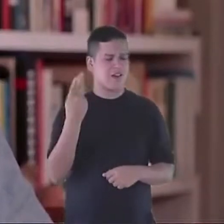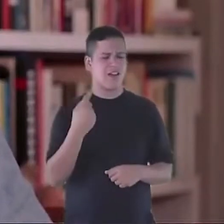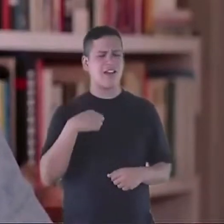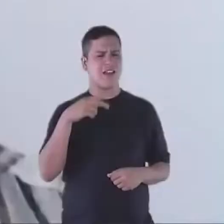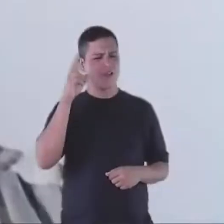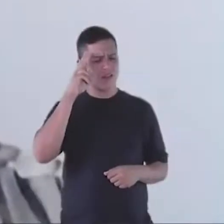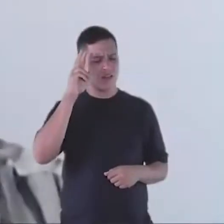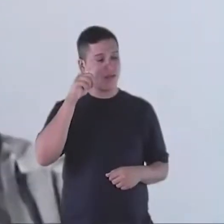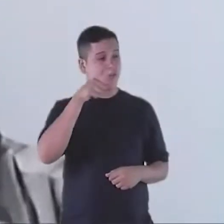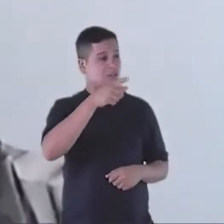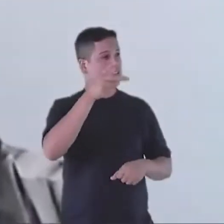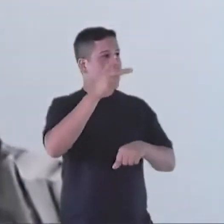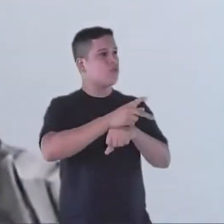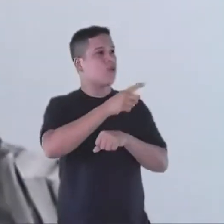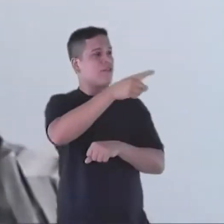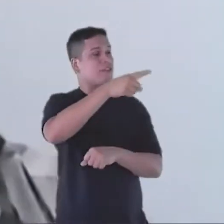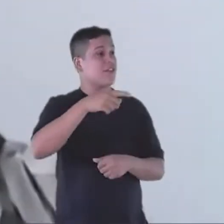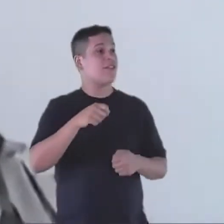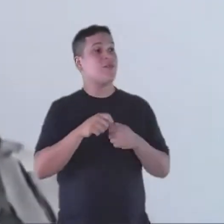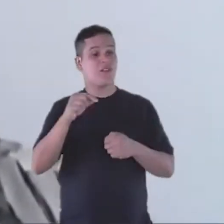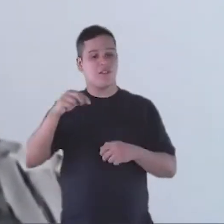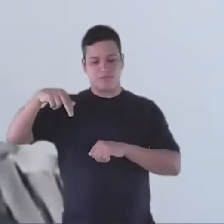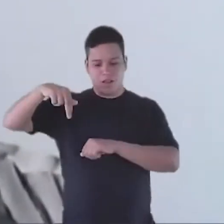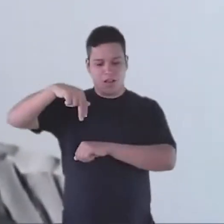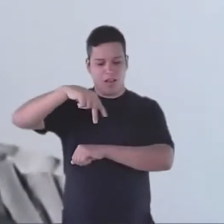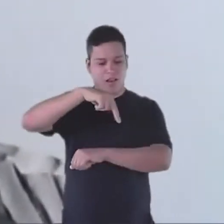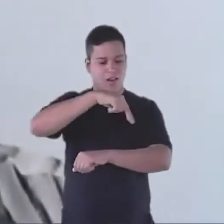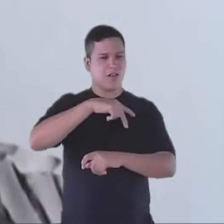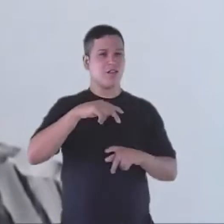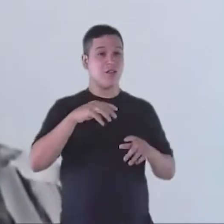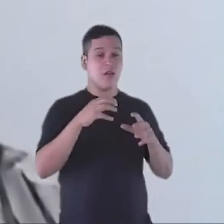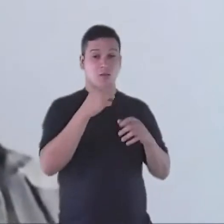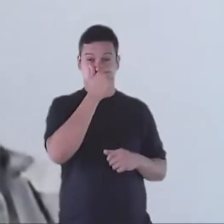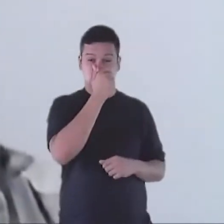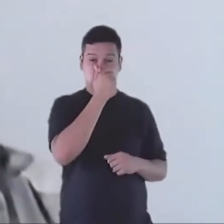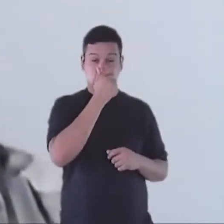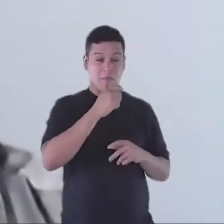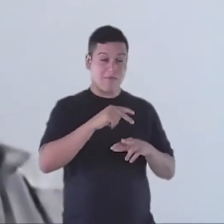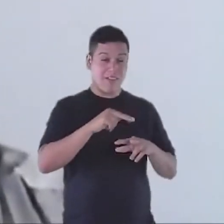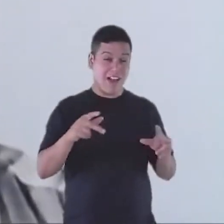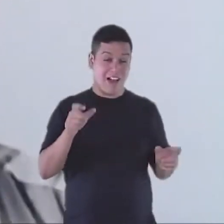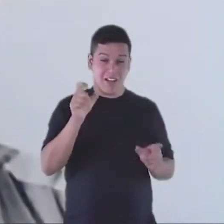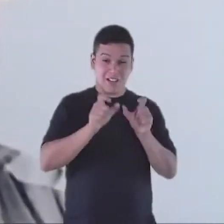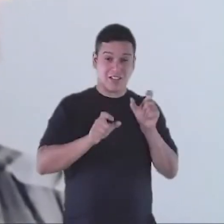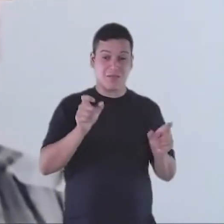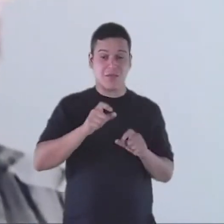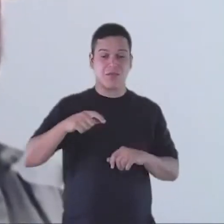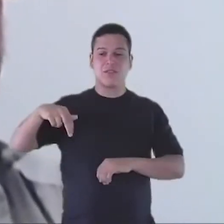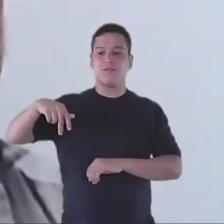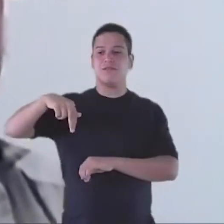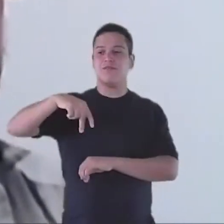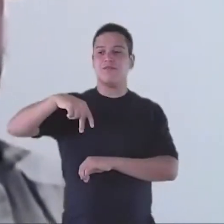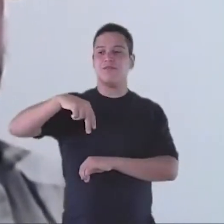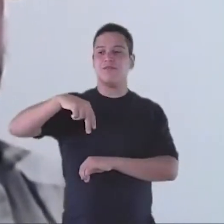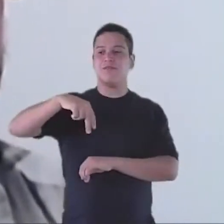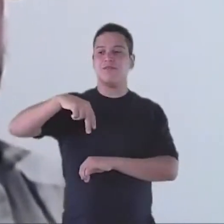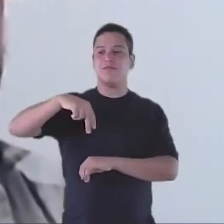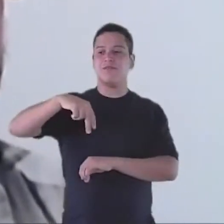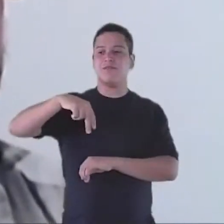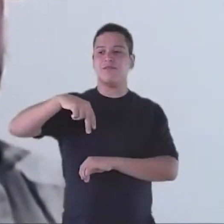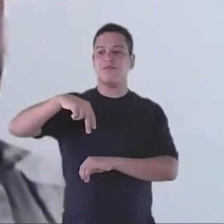Carpinejar está sentado em frente a uma parede decorada por quadros. Eu lembro também que eu fiz um Sempre um Papo.